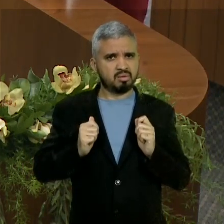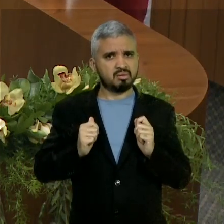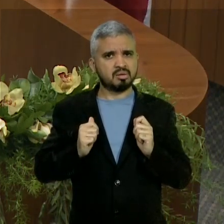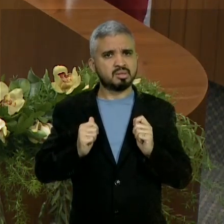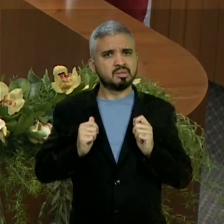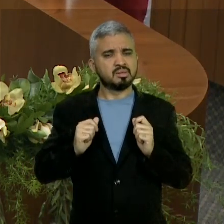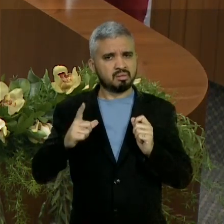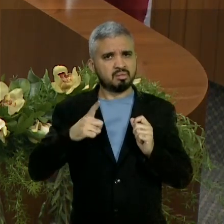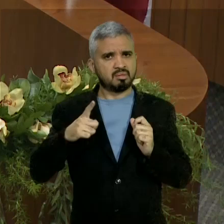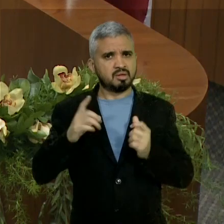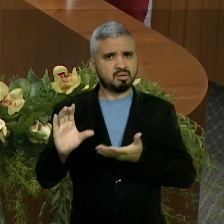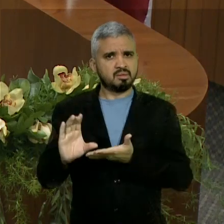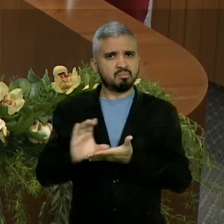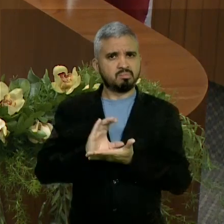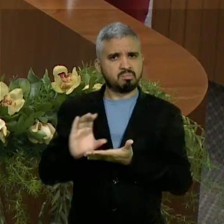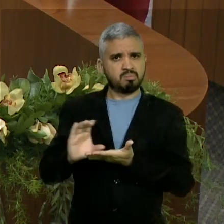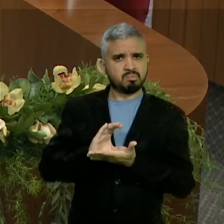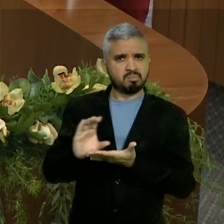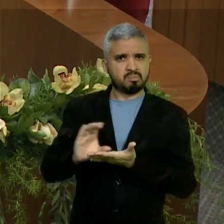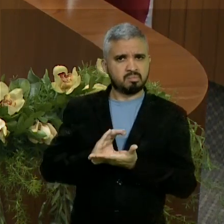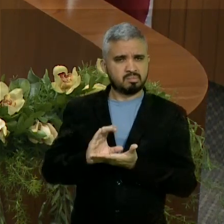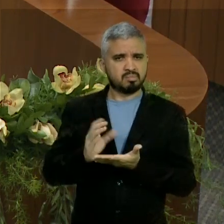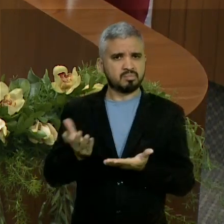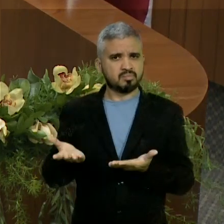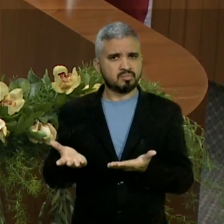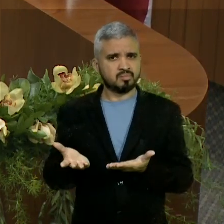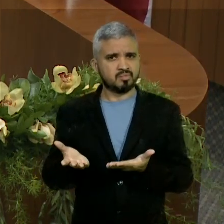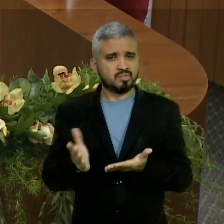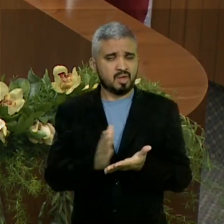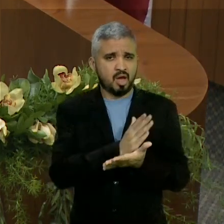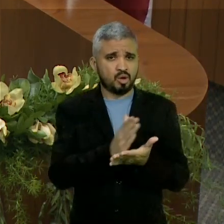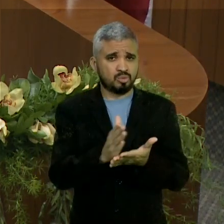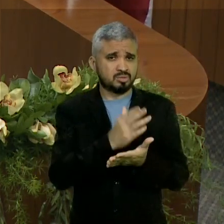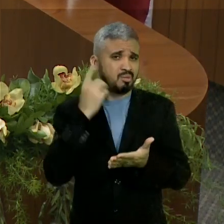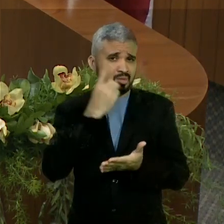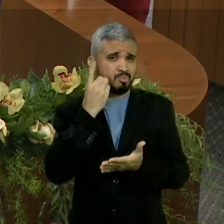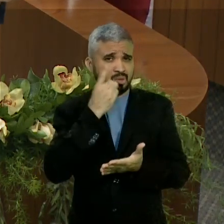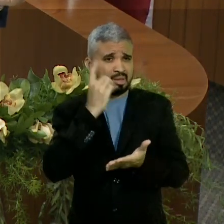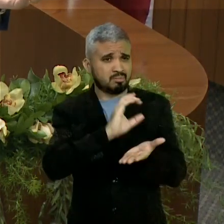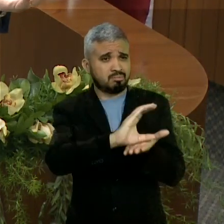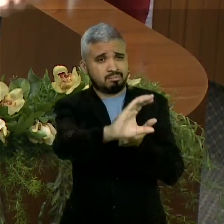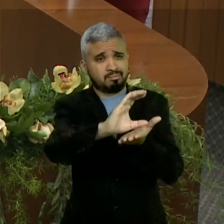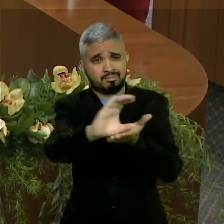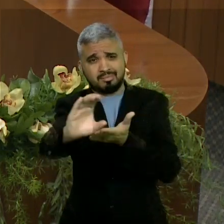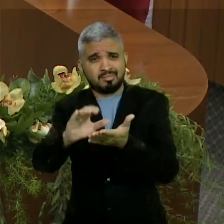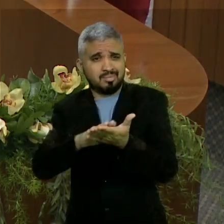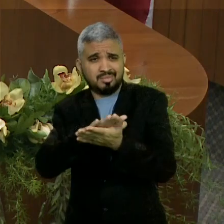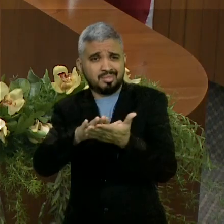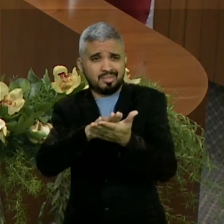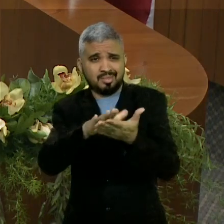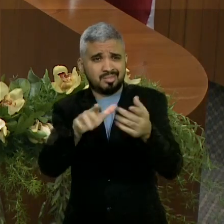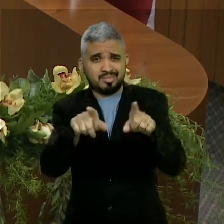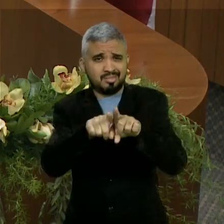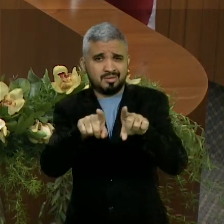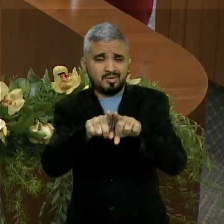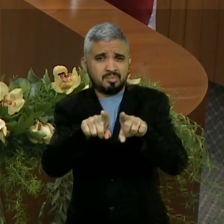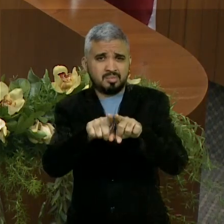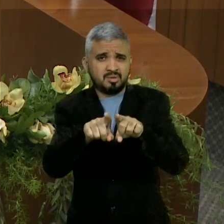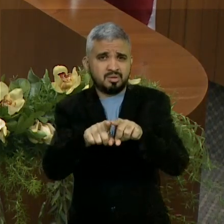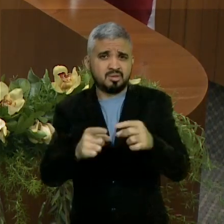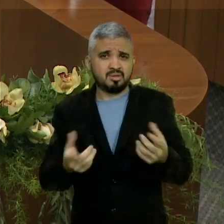emendas embora saiba que o governo também não tá pagando os deputados Aliados teria mais facilidade nas portas abertas do